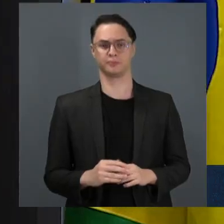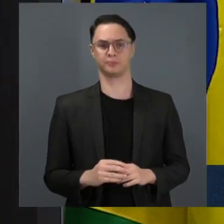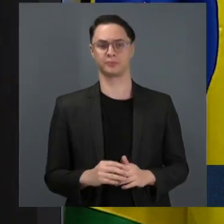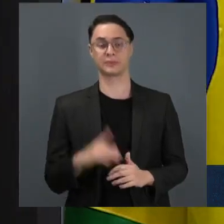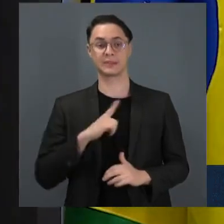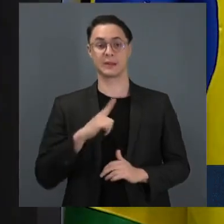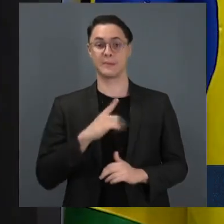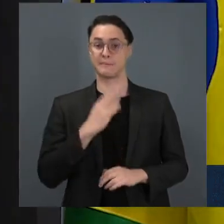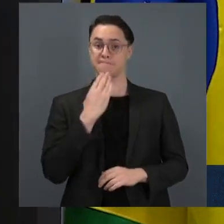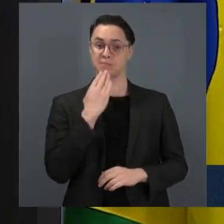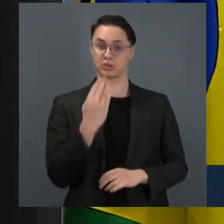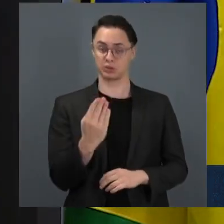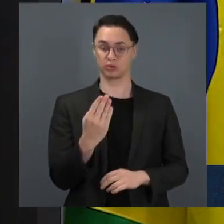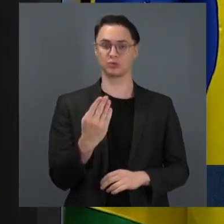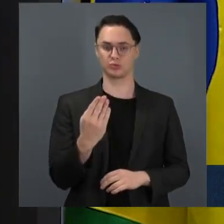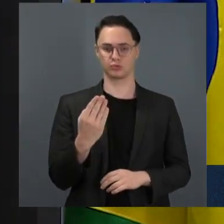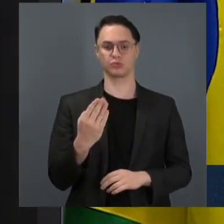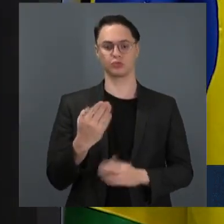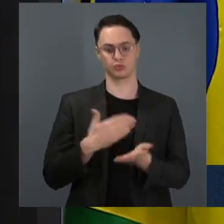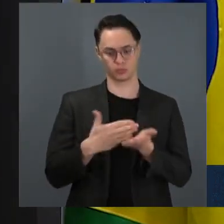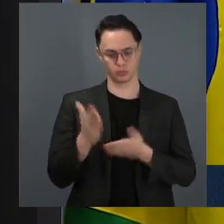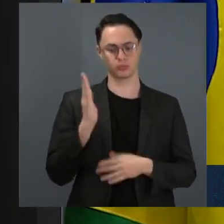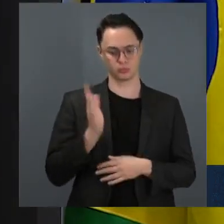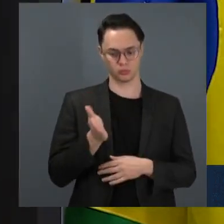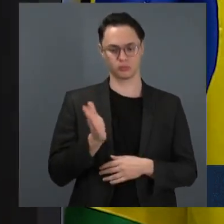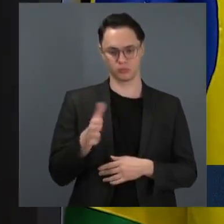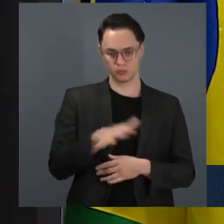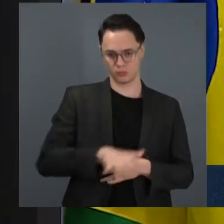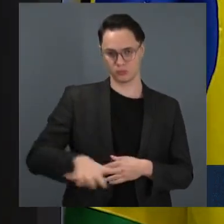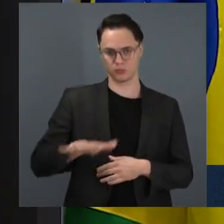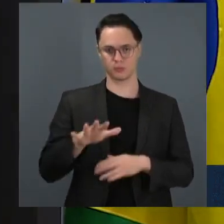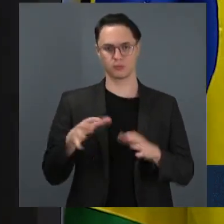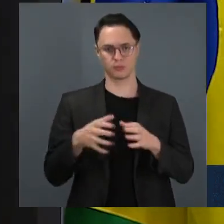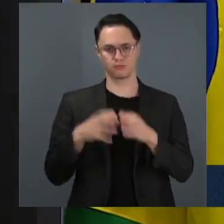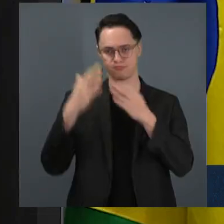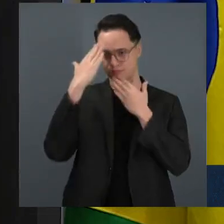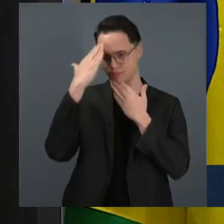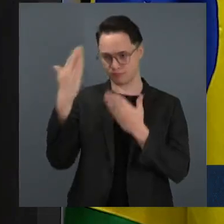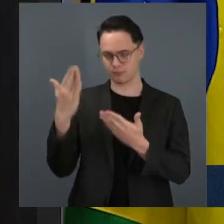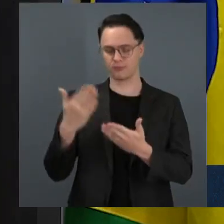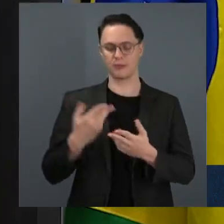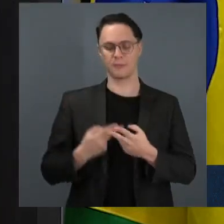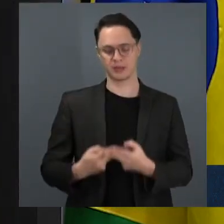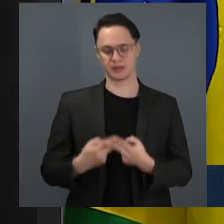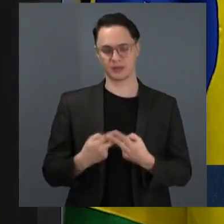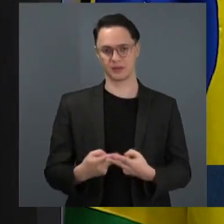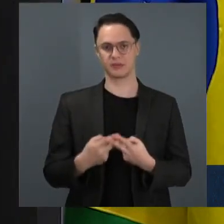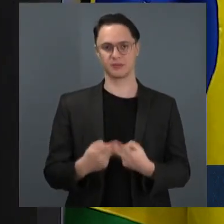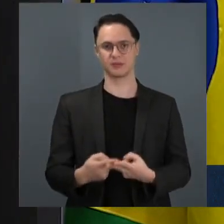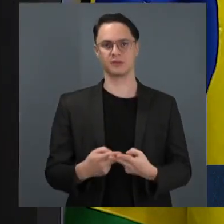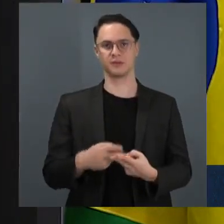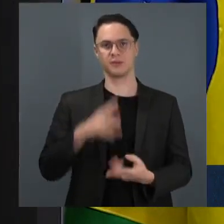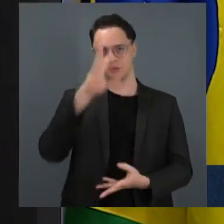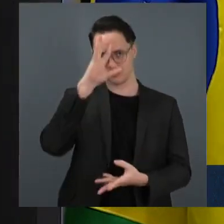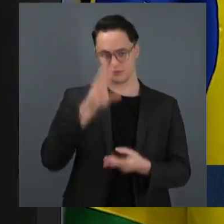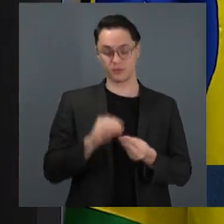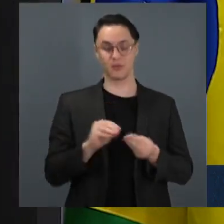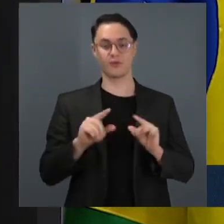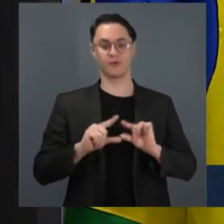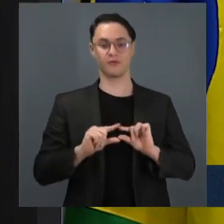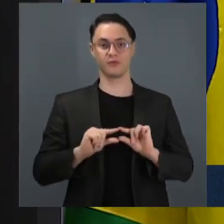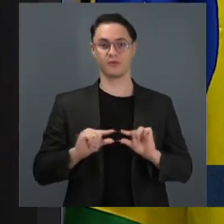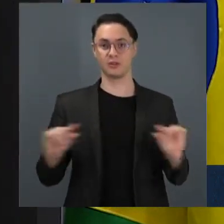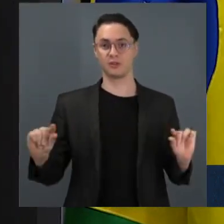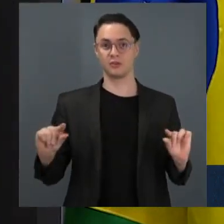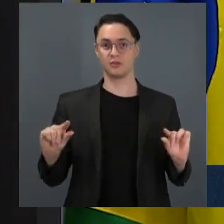esse pedido rodando entre os parlamentares. Muito obrigado pela sua tolerância. Eu quero encerrar com a frase